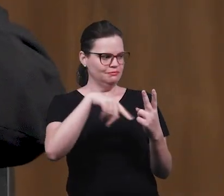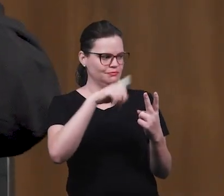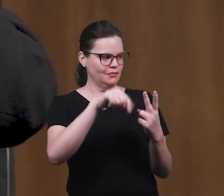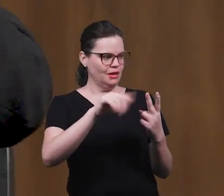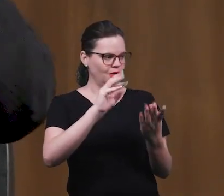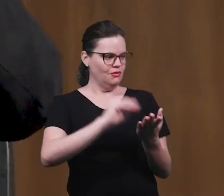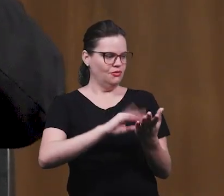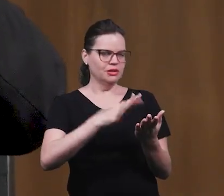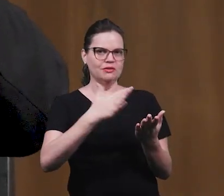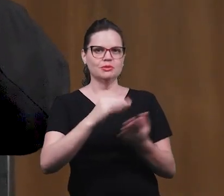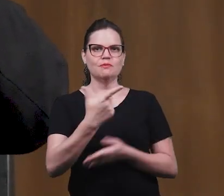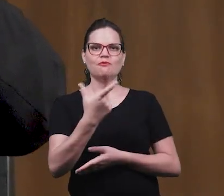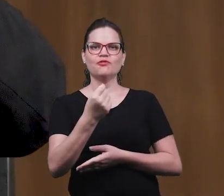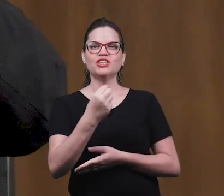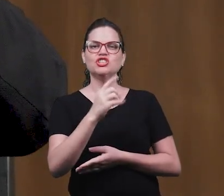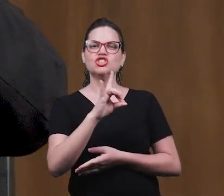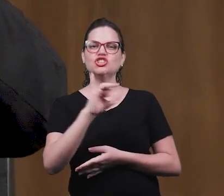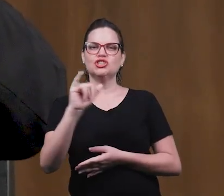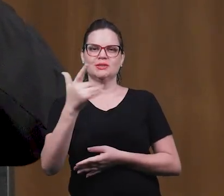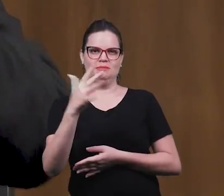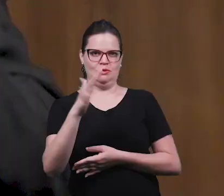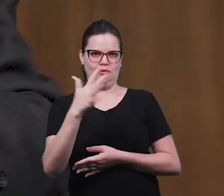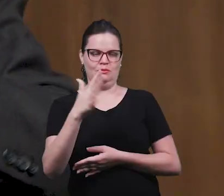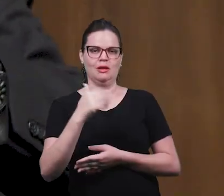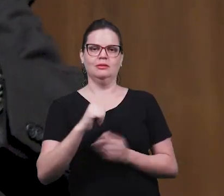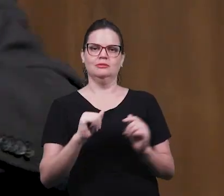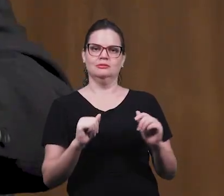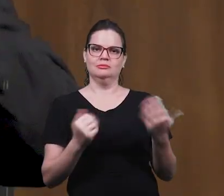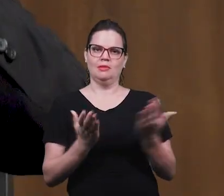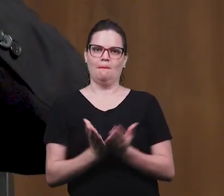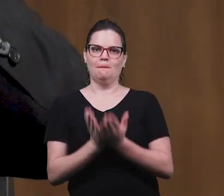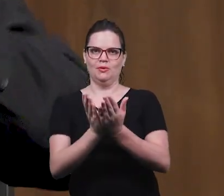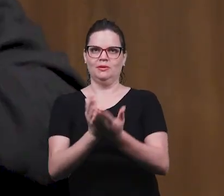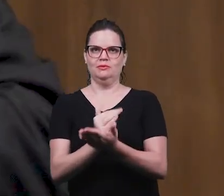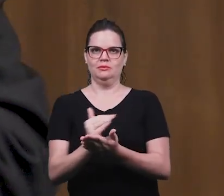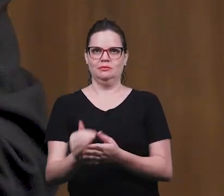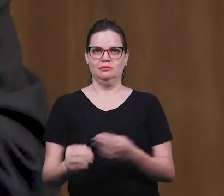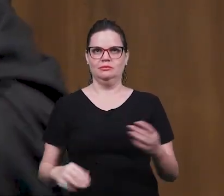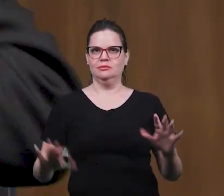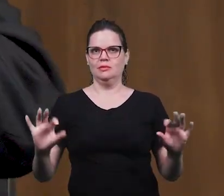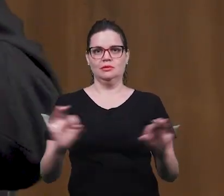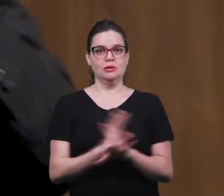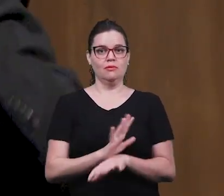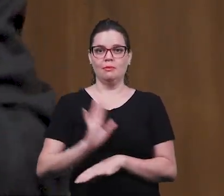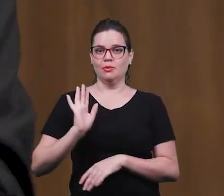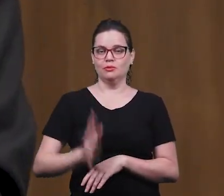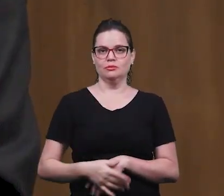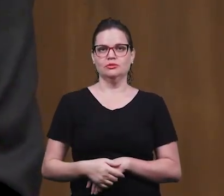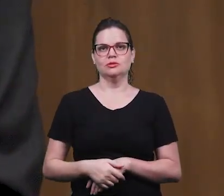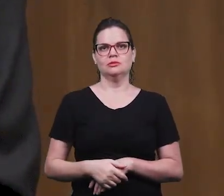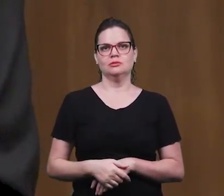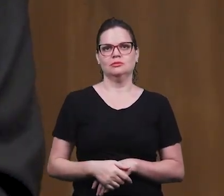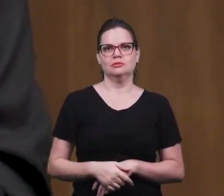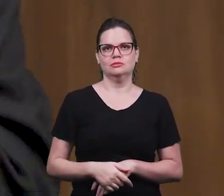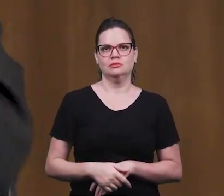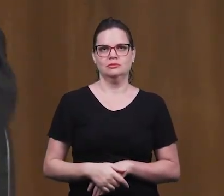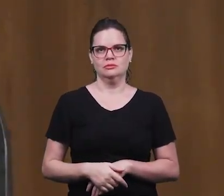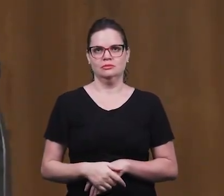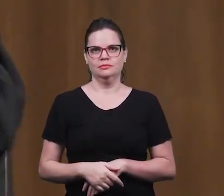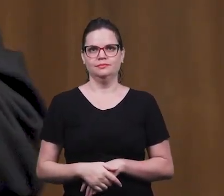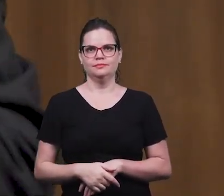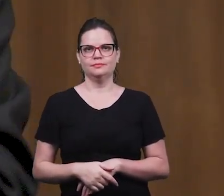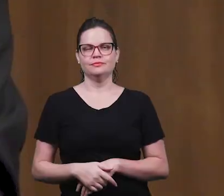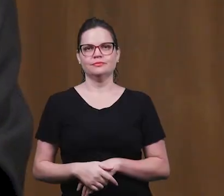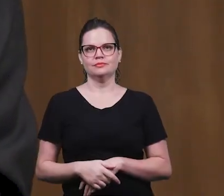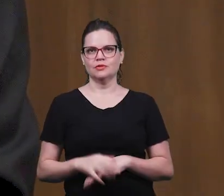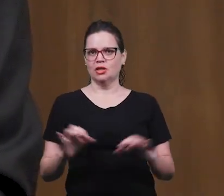por 20 dias para o navio viajar. Eu fui designado, entrei assim no navio, o navio já estava... Eu entrei, esse meu